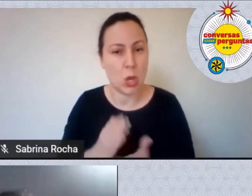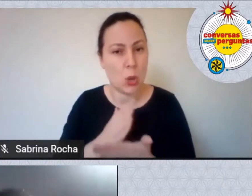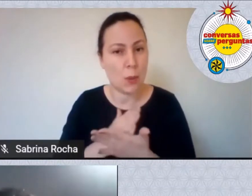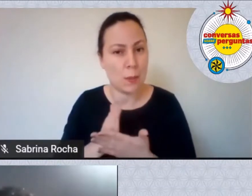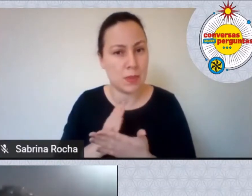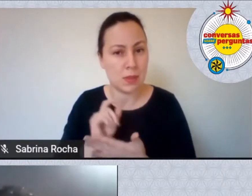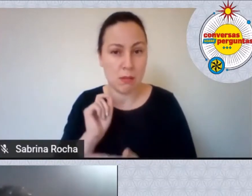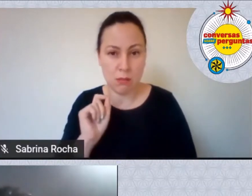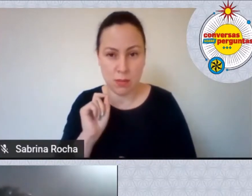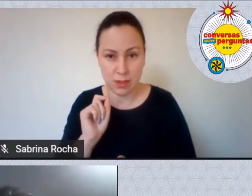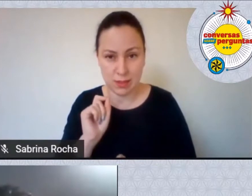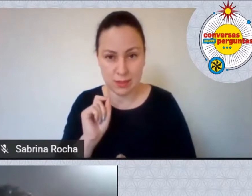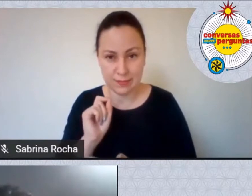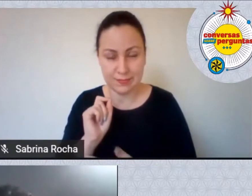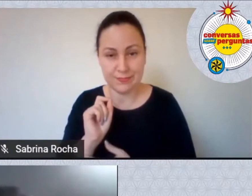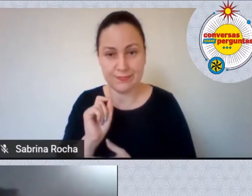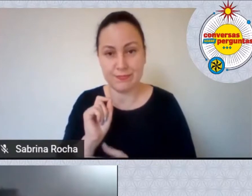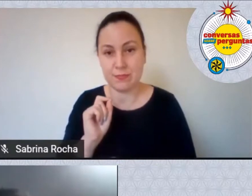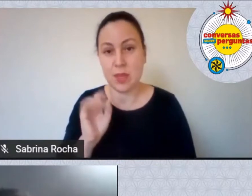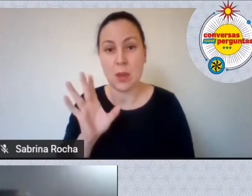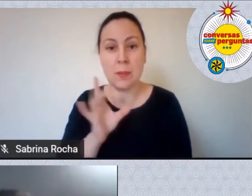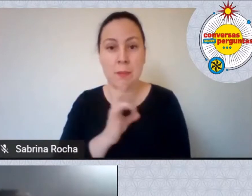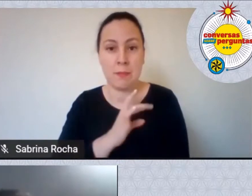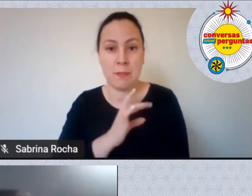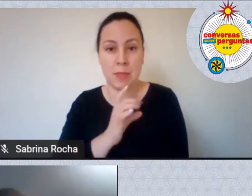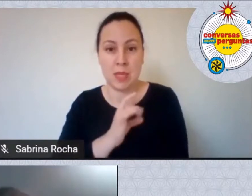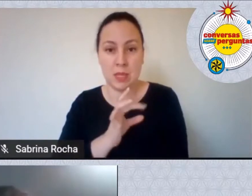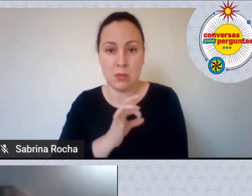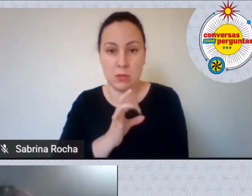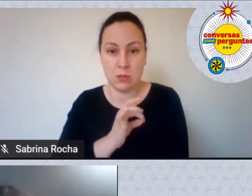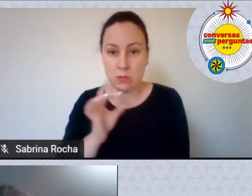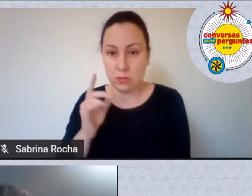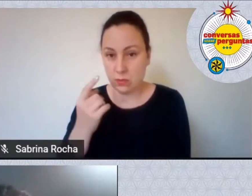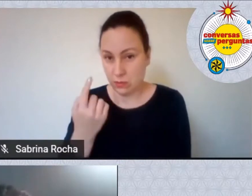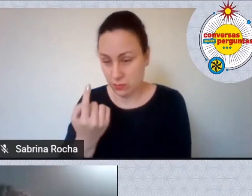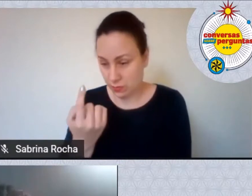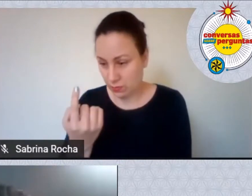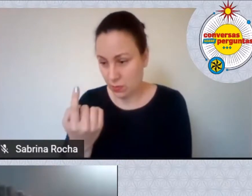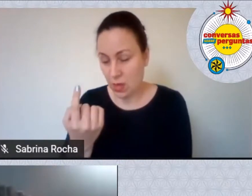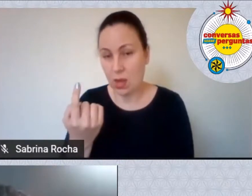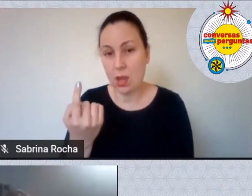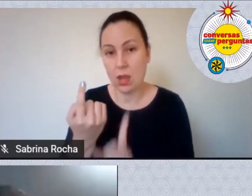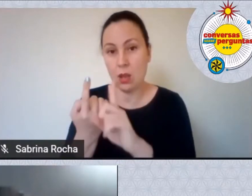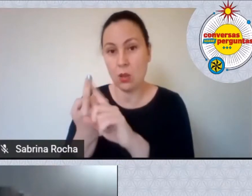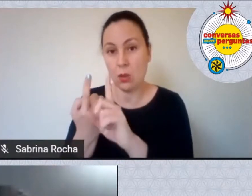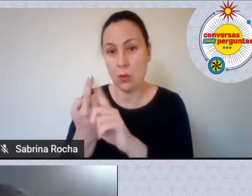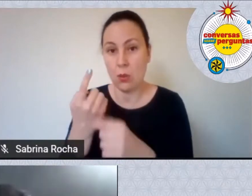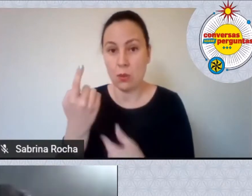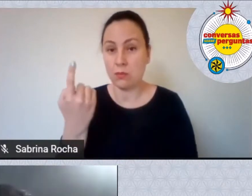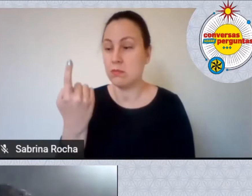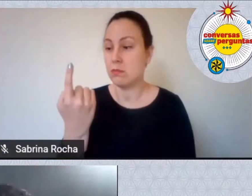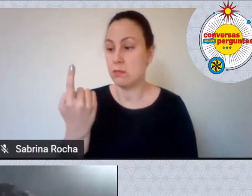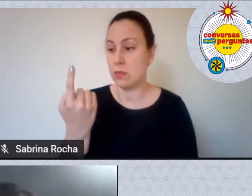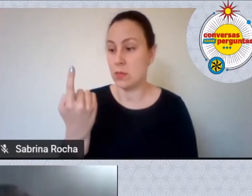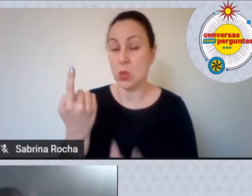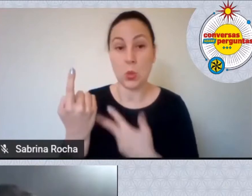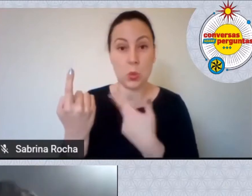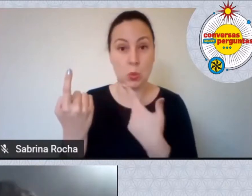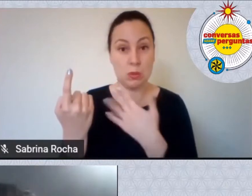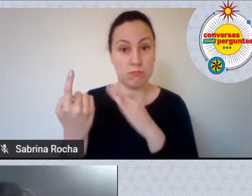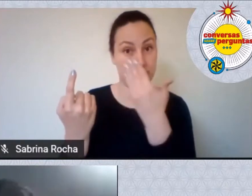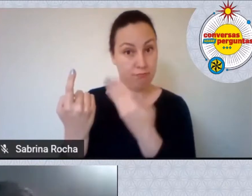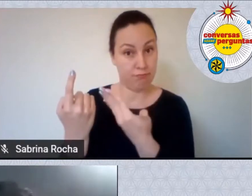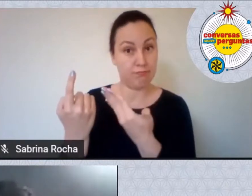pouco didaticamente o medo como algo que está dirigido a um objeto externo e real. Né? É